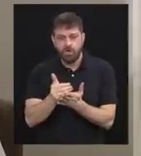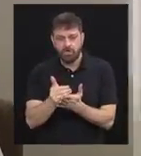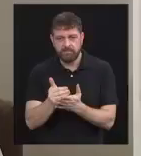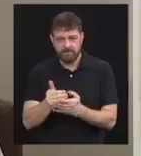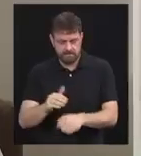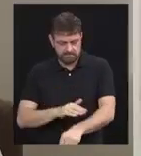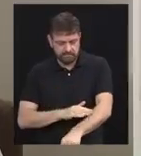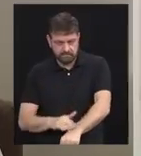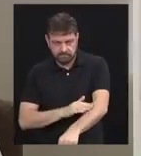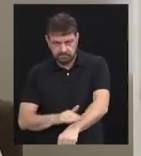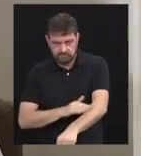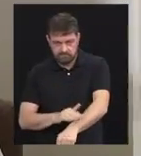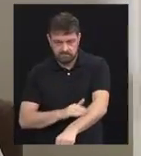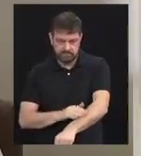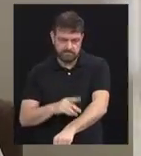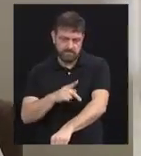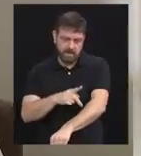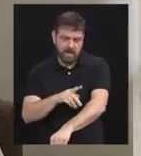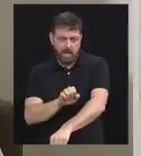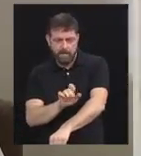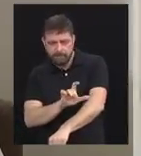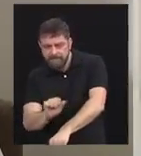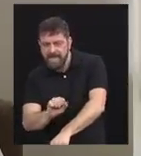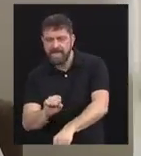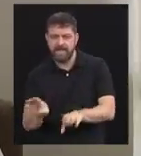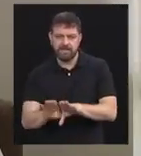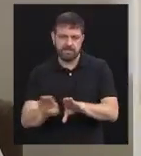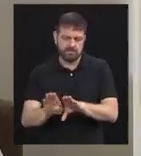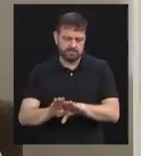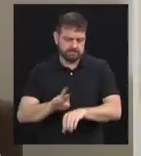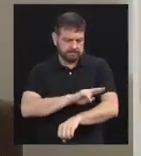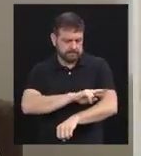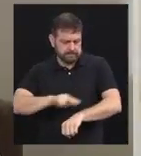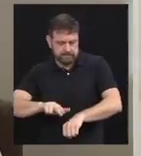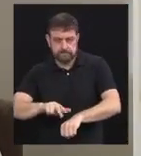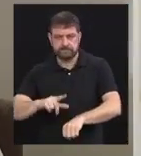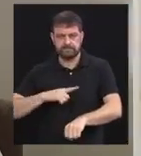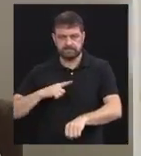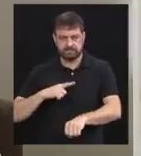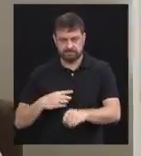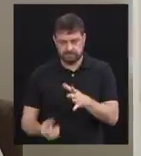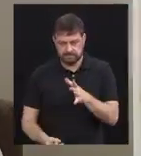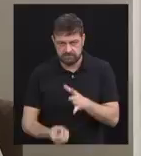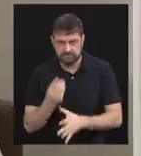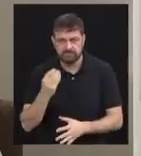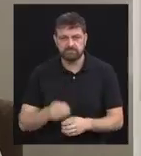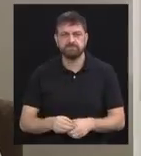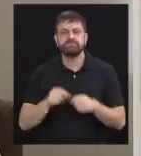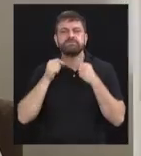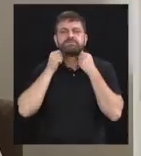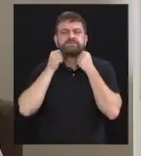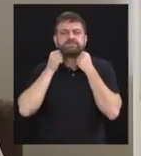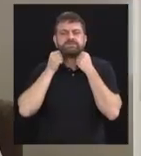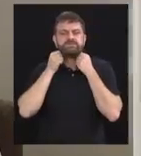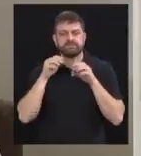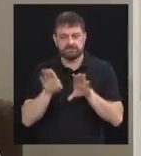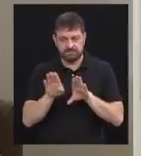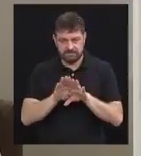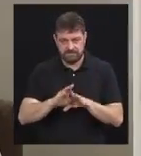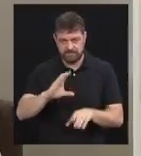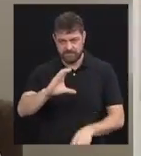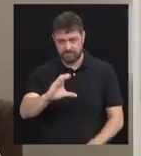no tecido de revestimento, na pele, nas membranas, nas glândulas, é o que nós